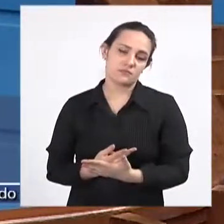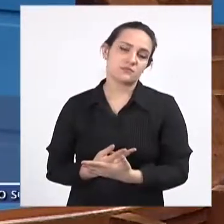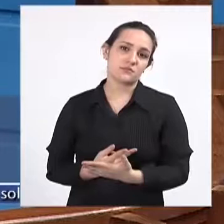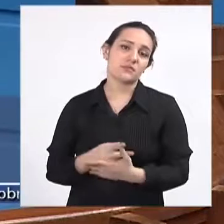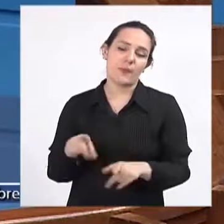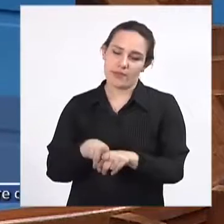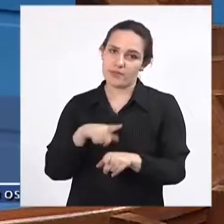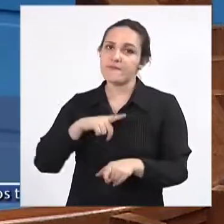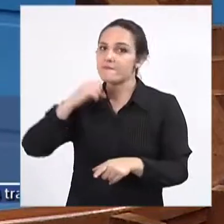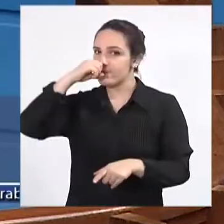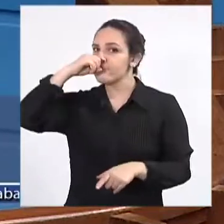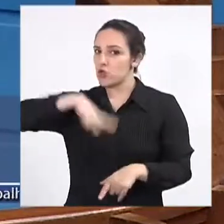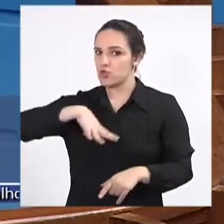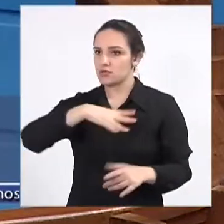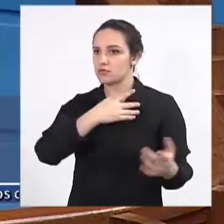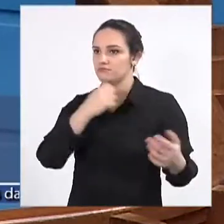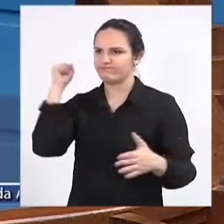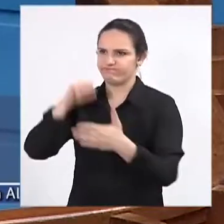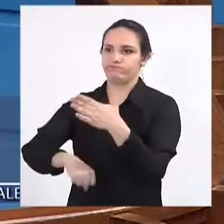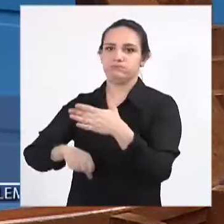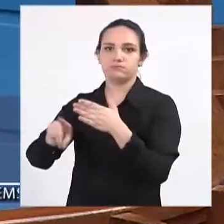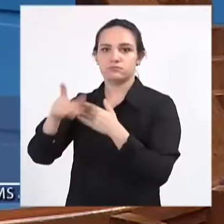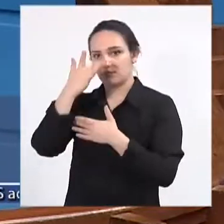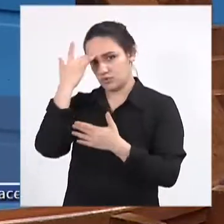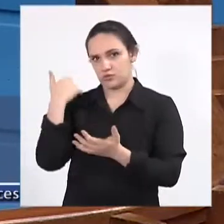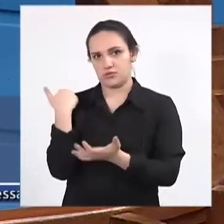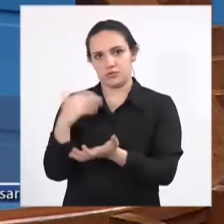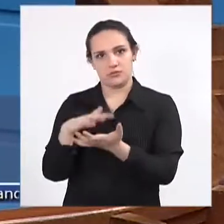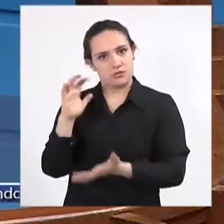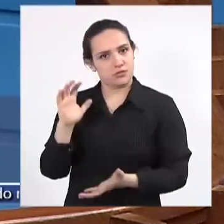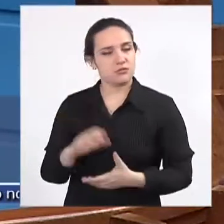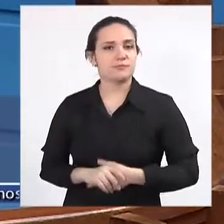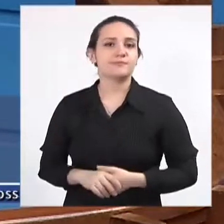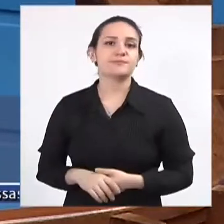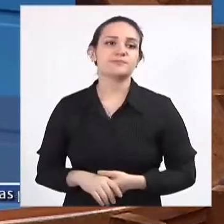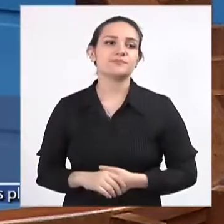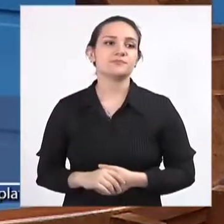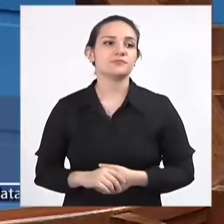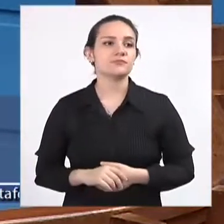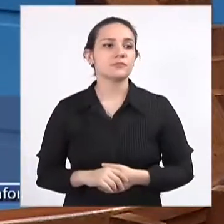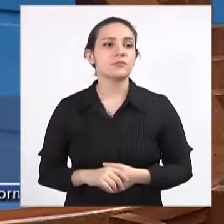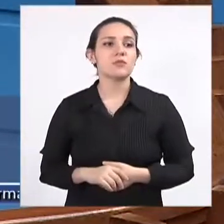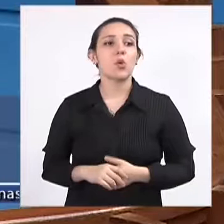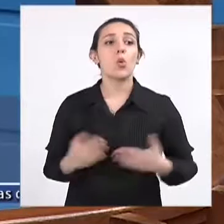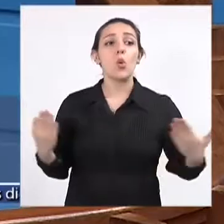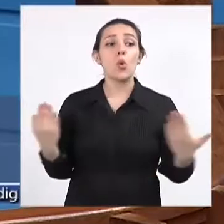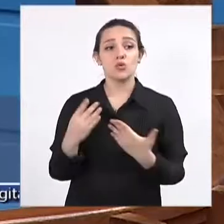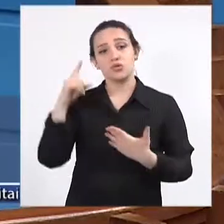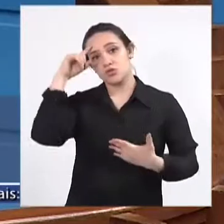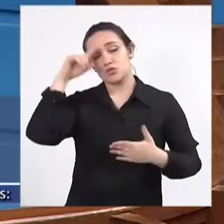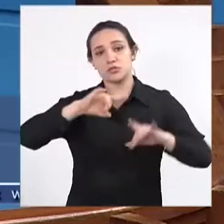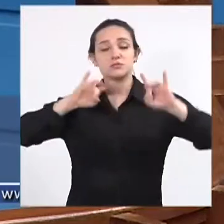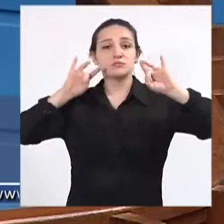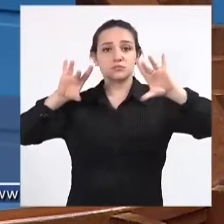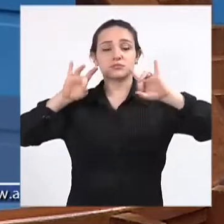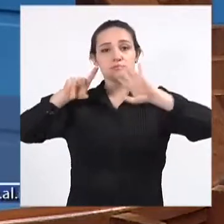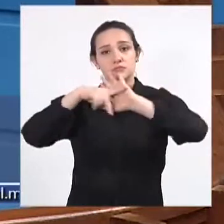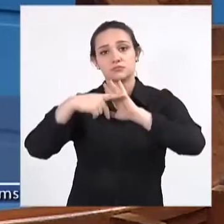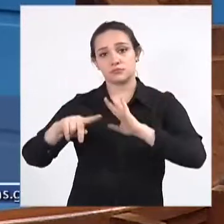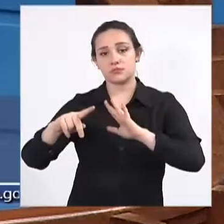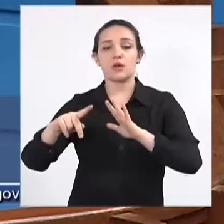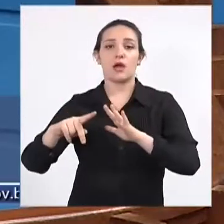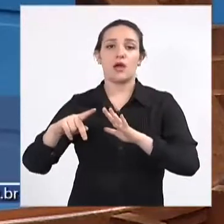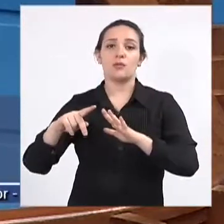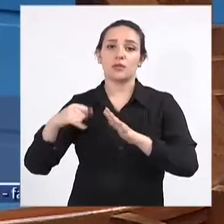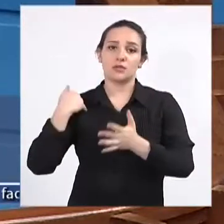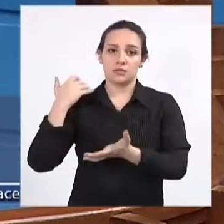os idosos. Hoje, no Dia Internacional do Idoso, que foi instituído pela ONU,